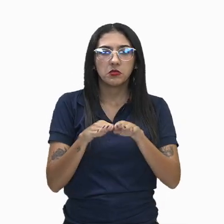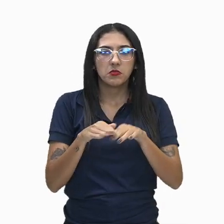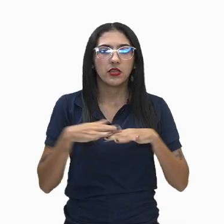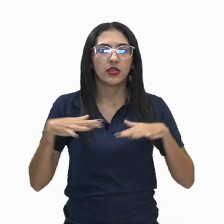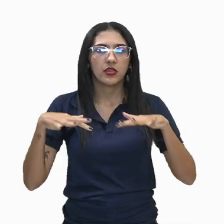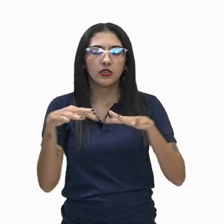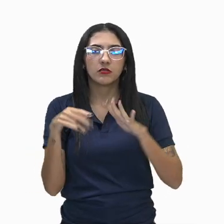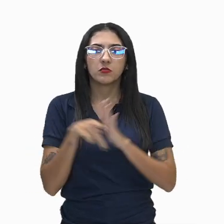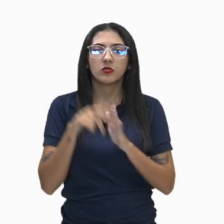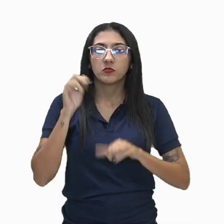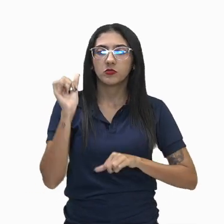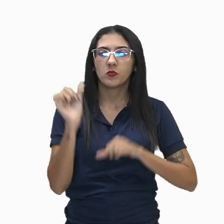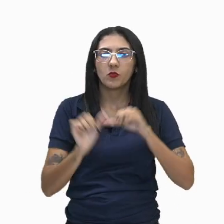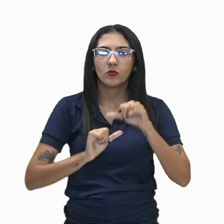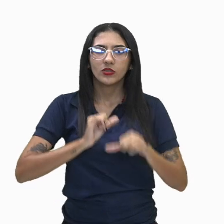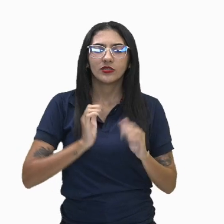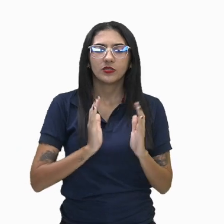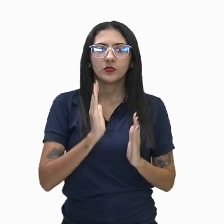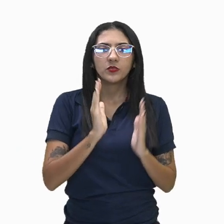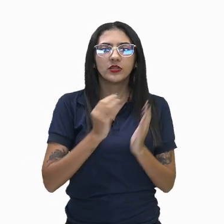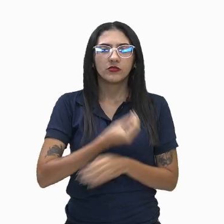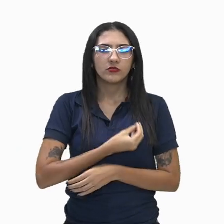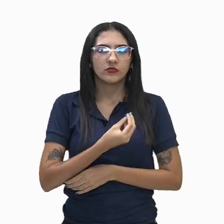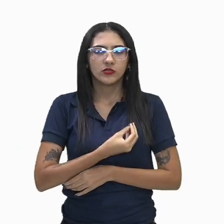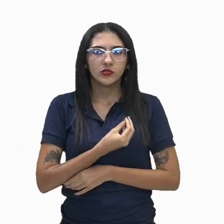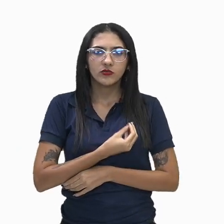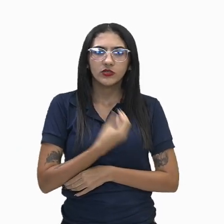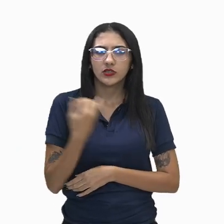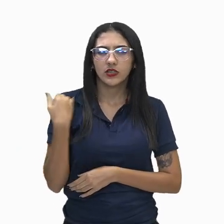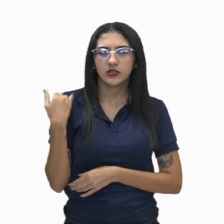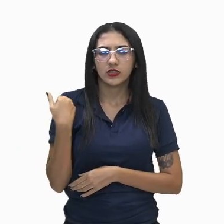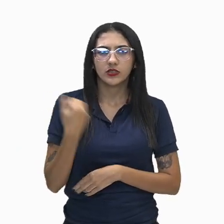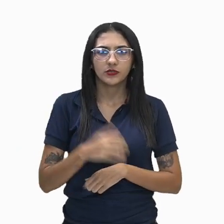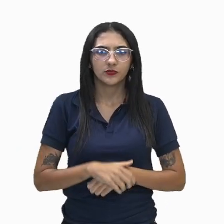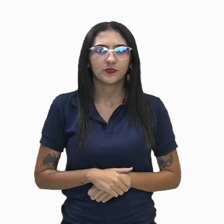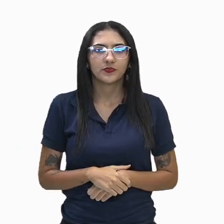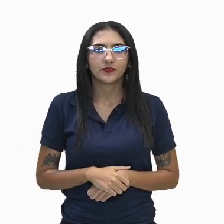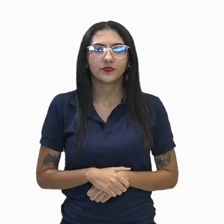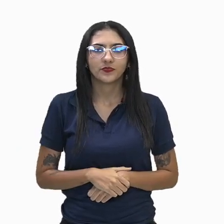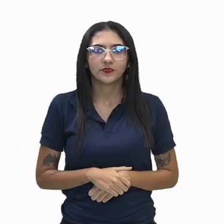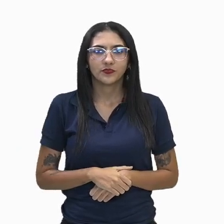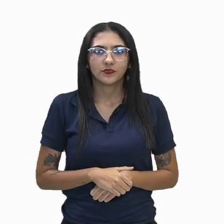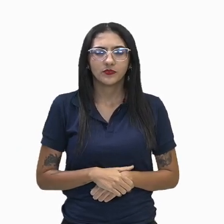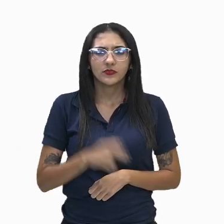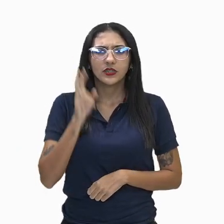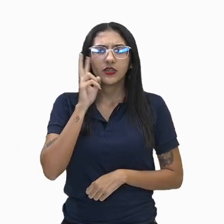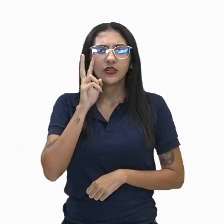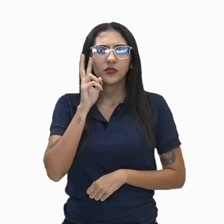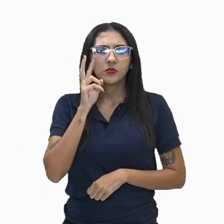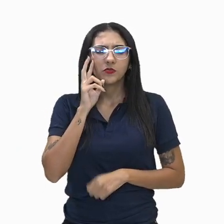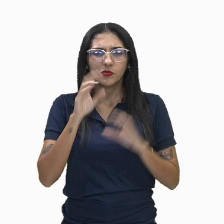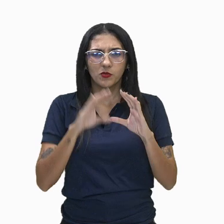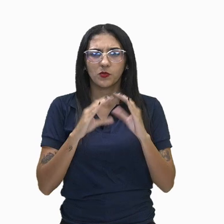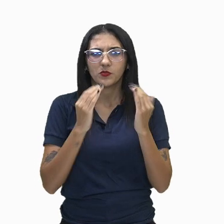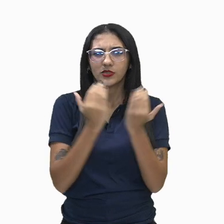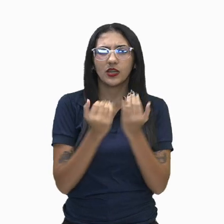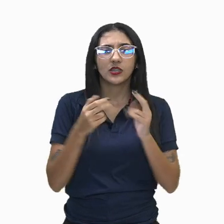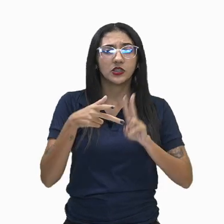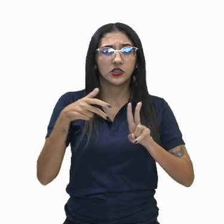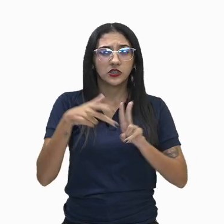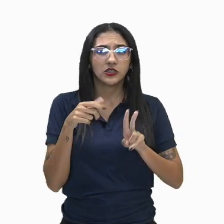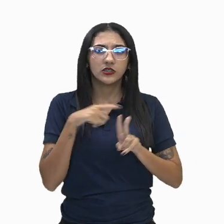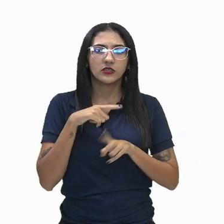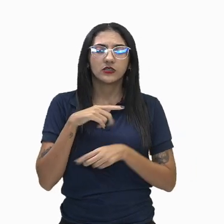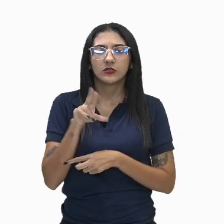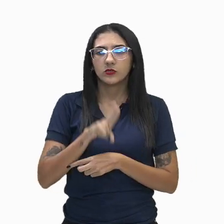para a vida adulta e os deveres religiosos. Vamos lembrar das comunidades indígenas que usam, de repente,